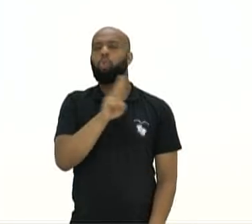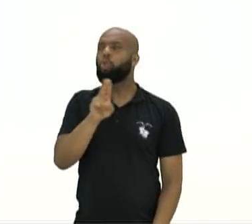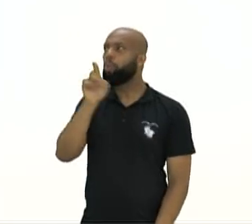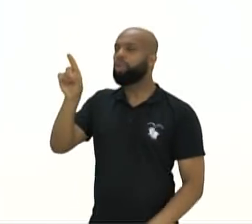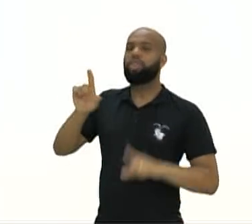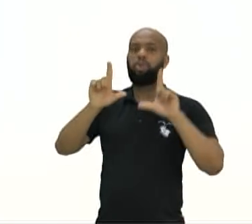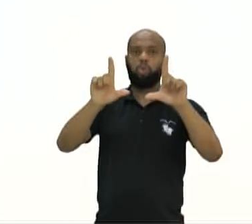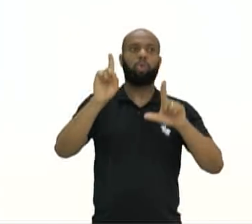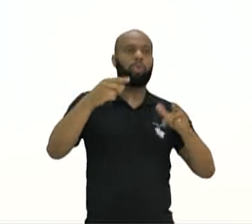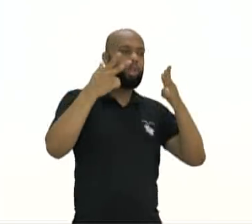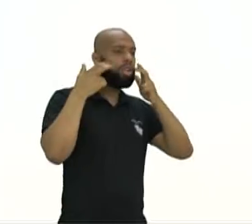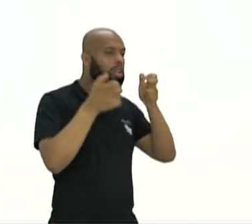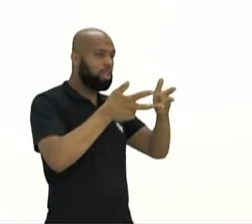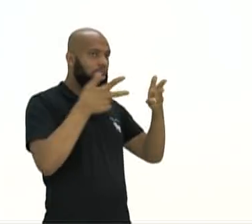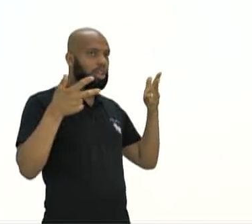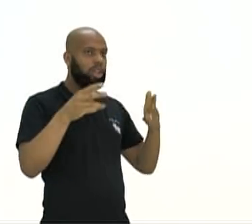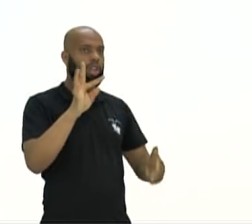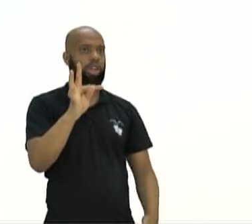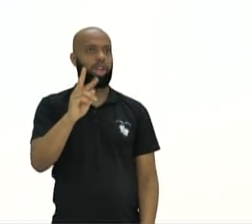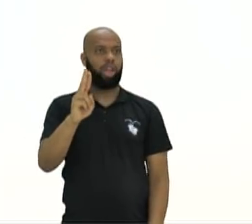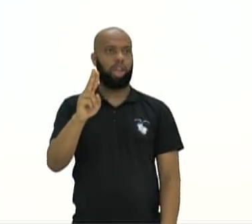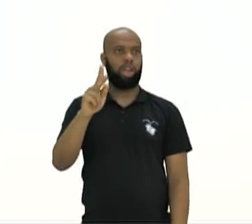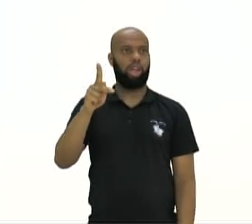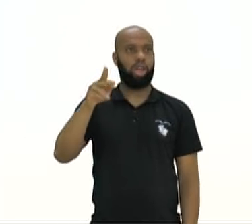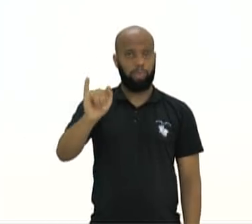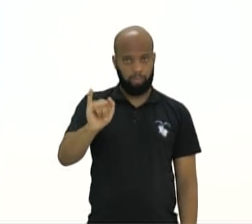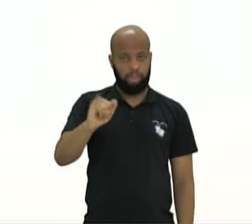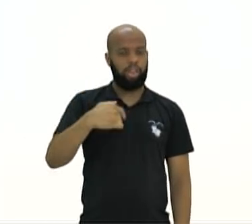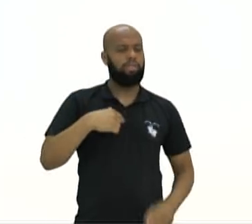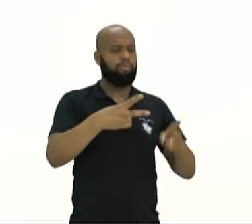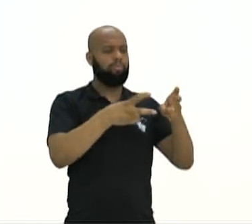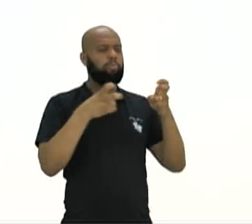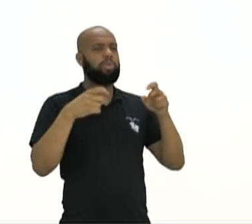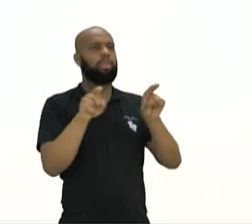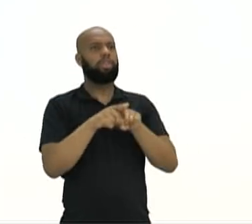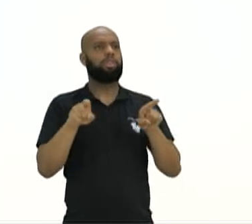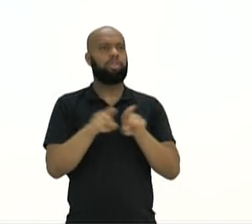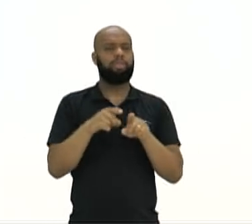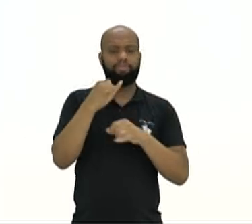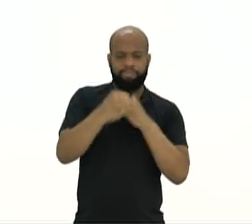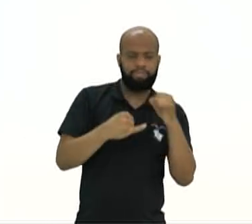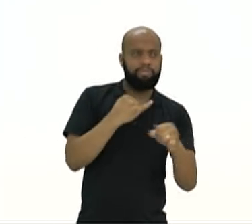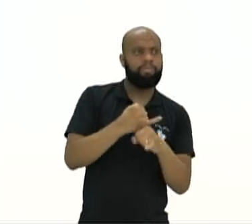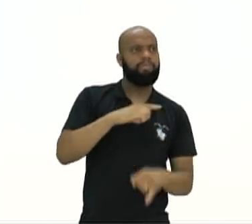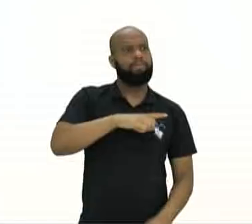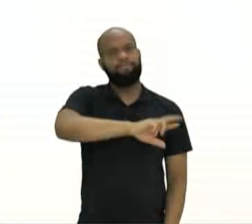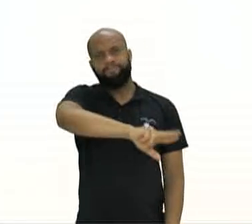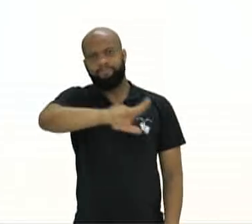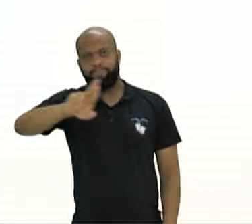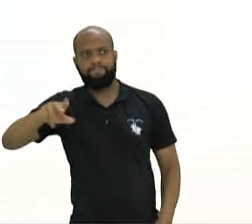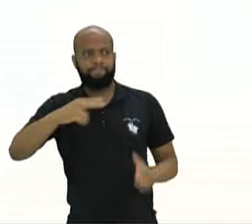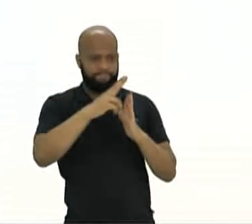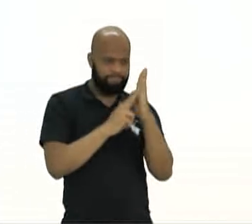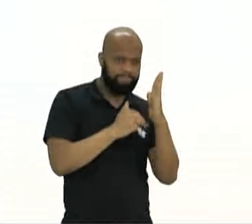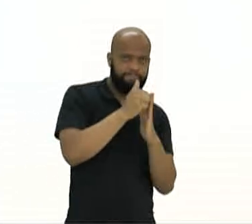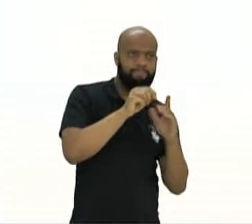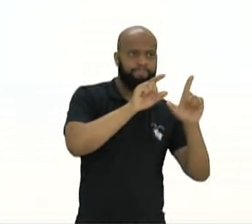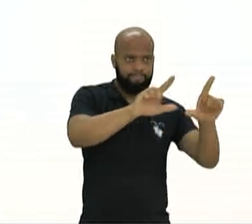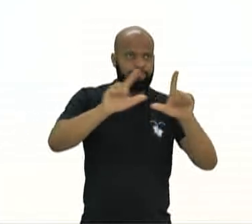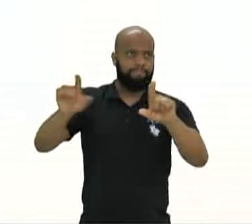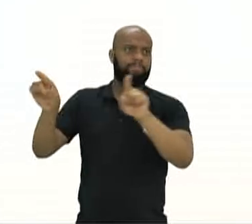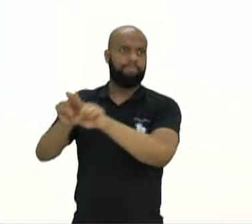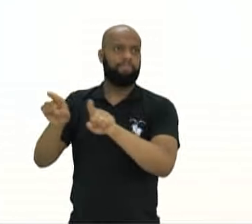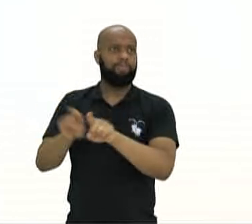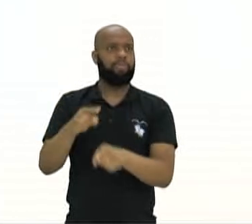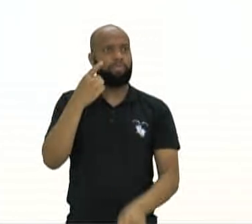pintura é a Índia Tupi. Né? Então, eu observei assim na internet várias pinturas, obras, né?